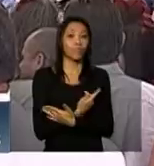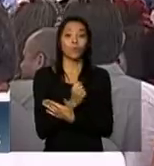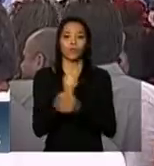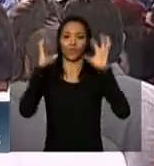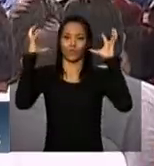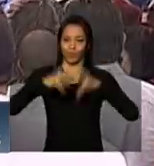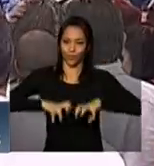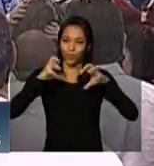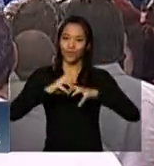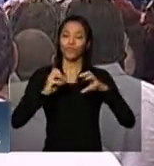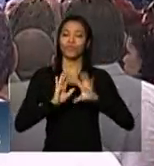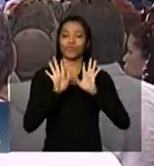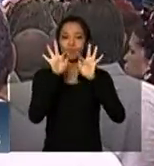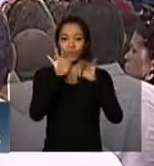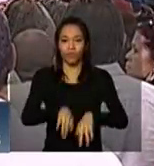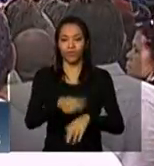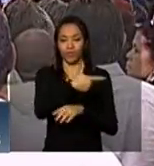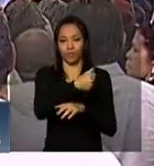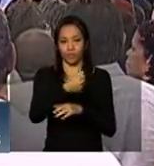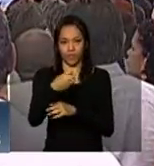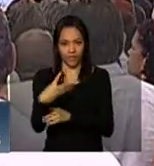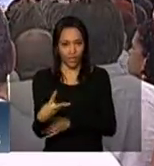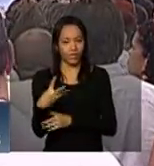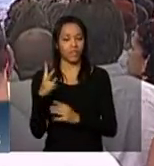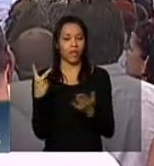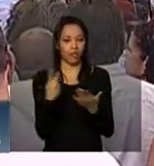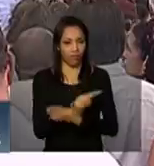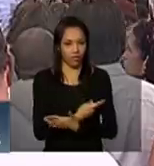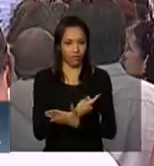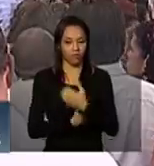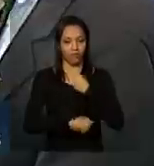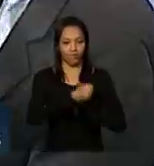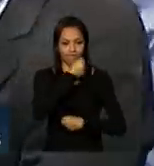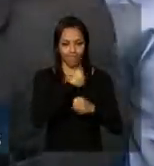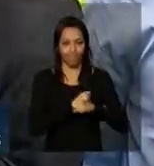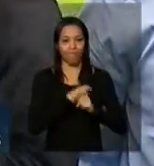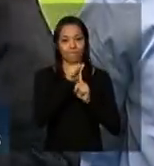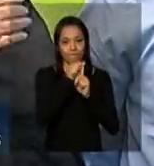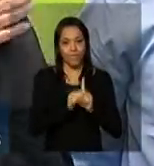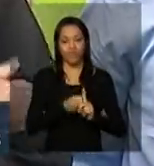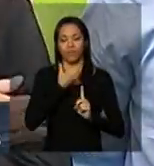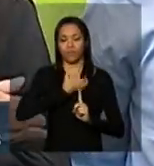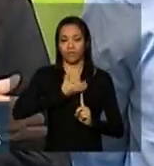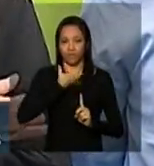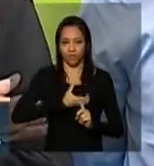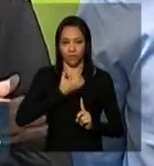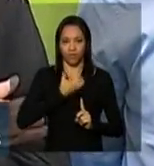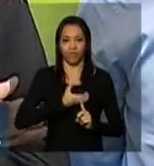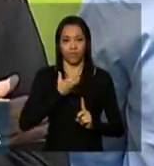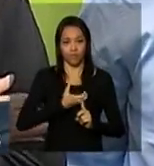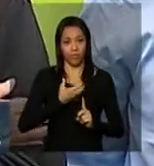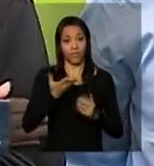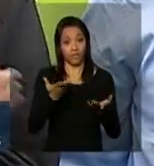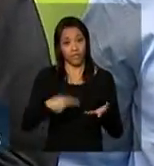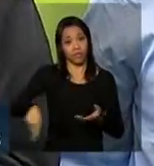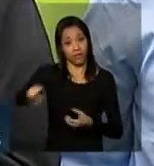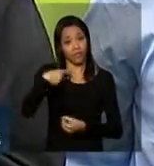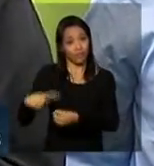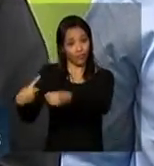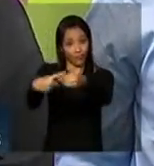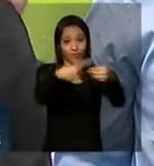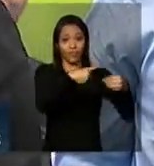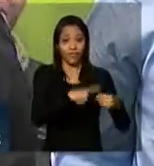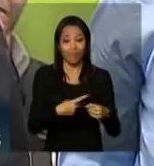chuvas do fim de 2013 chuvas que ocorreram no mês de de e que aí prejudicaram